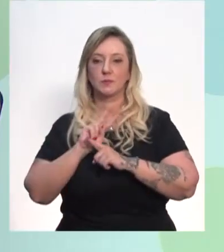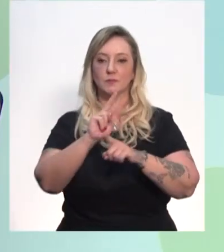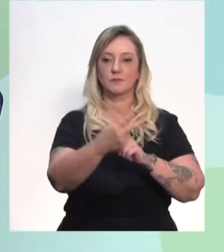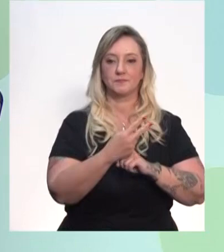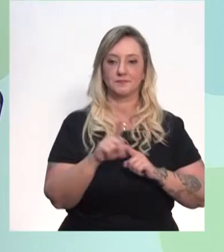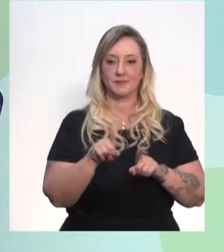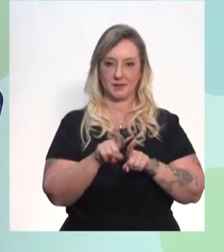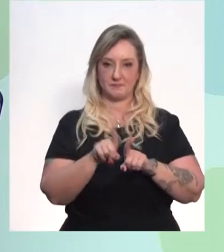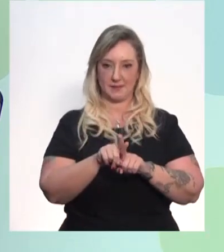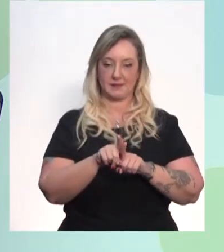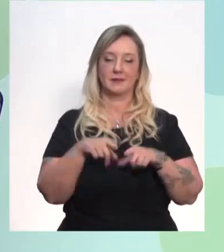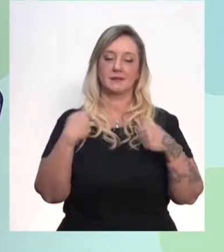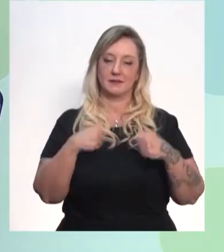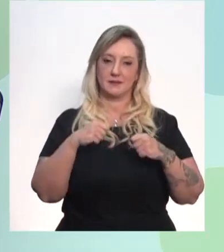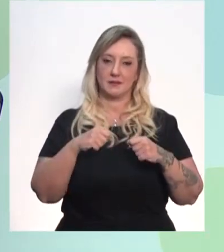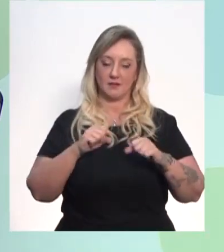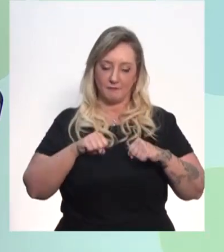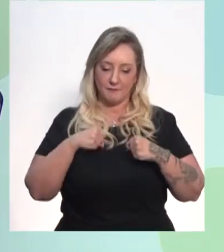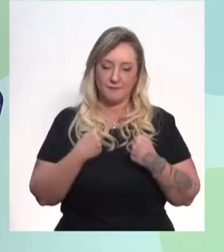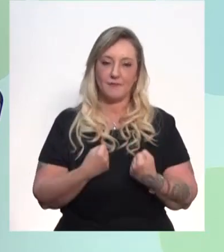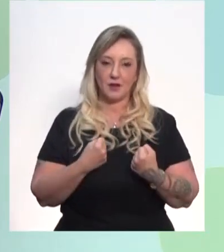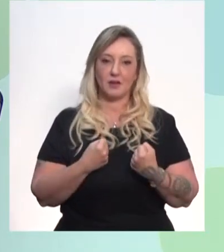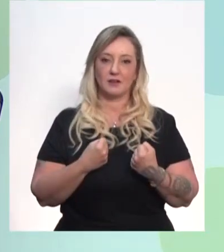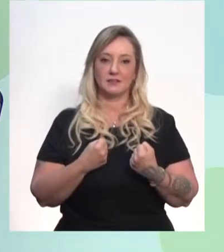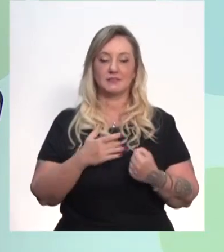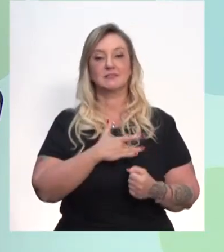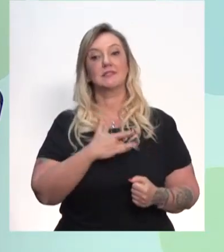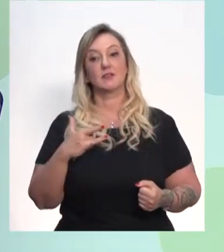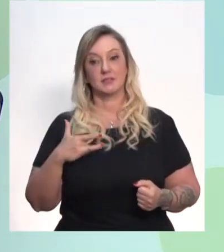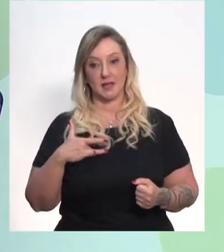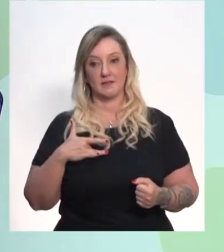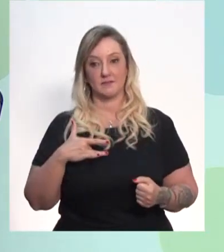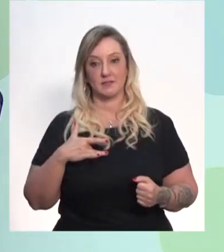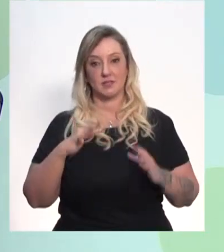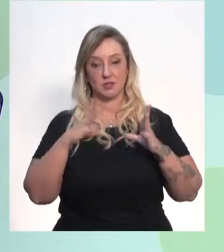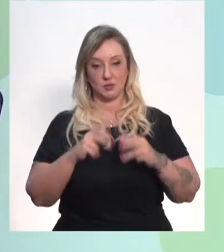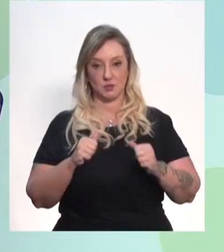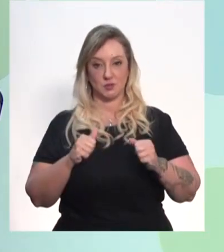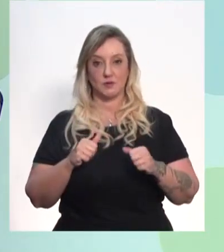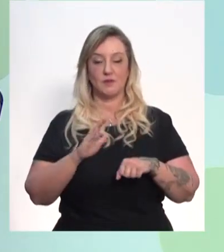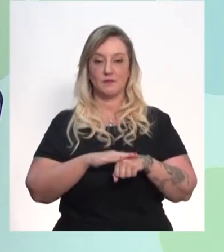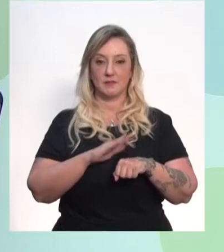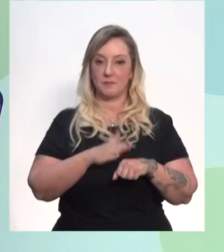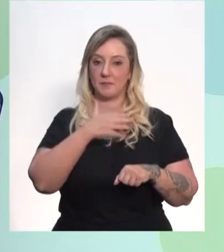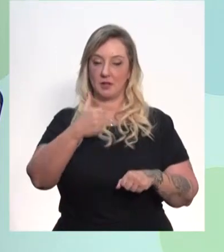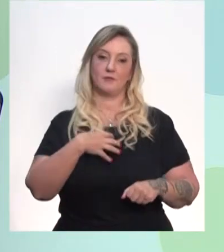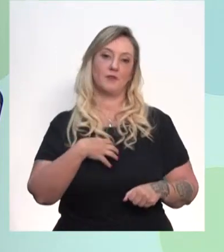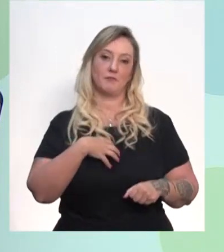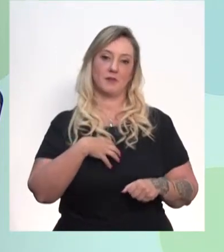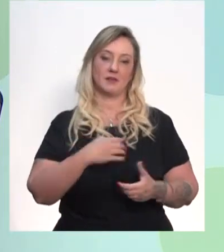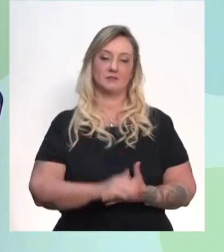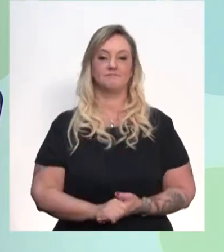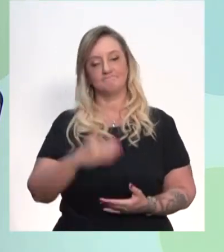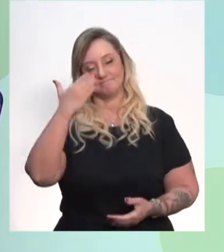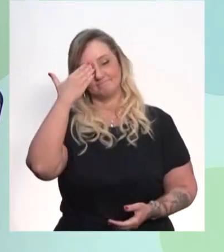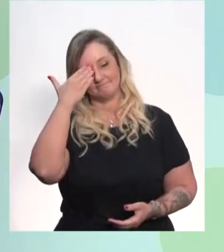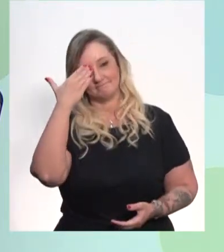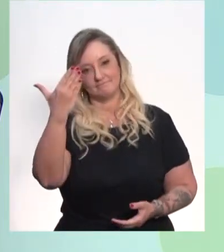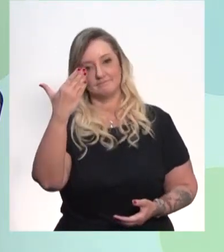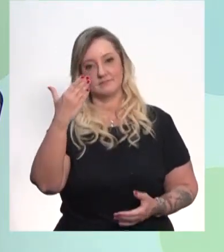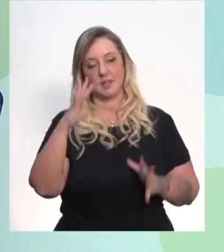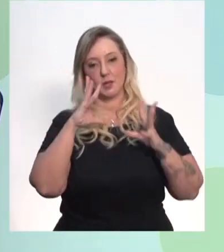86.155 participantes que concluíram o envio desses questionários. E a pesquisa, que é aquela